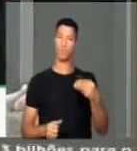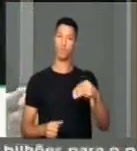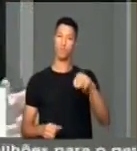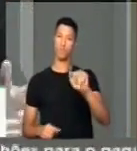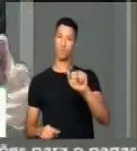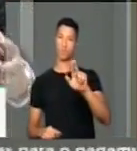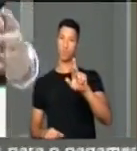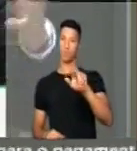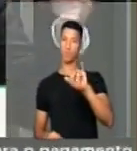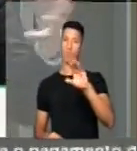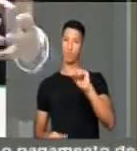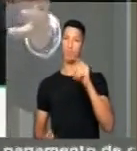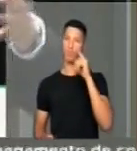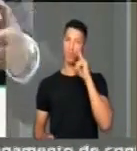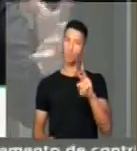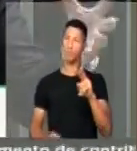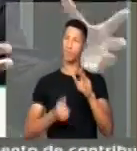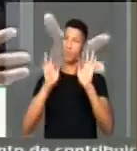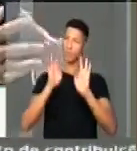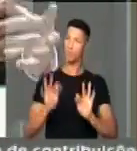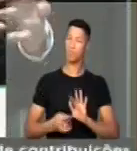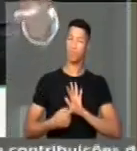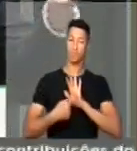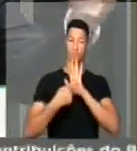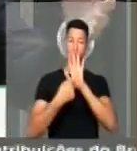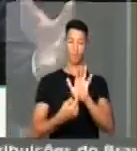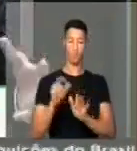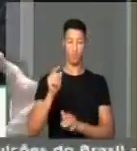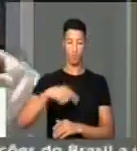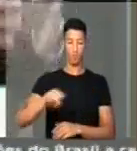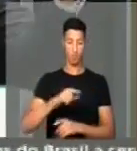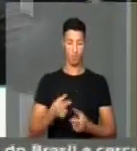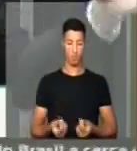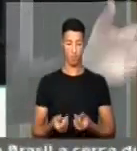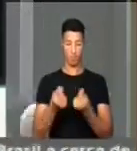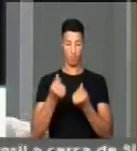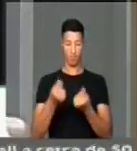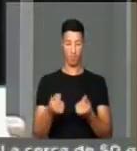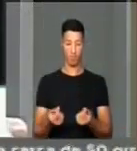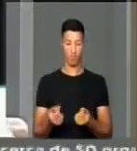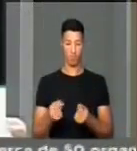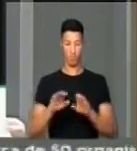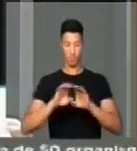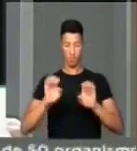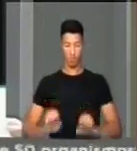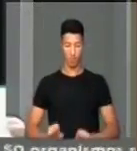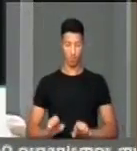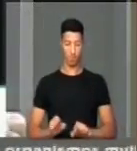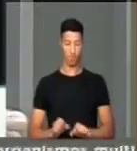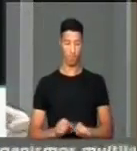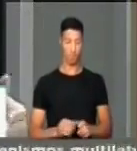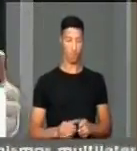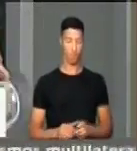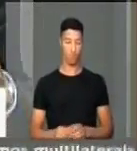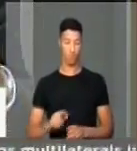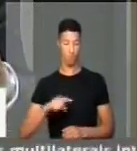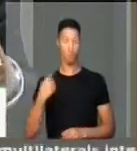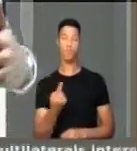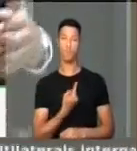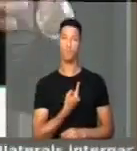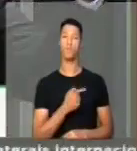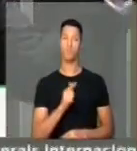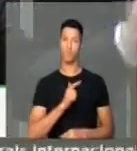Quintela. Você vê a satisfação dele mostrar o que ele está economizando para investir na infraestrutura.